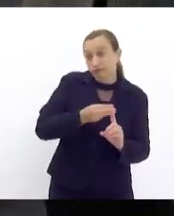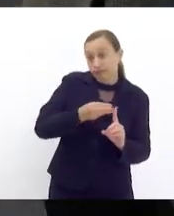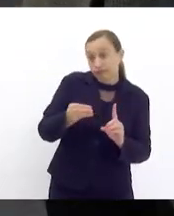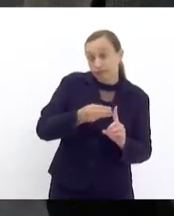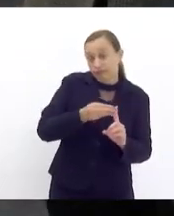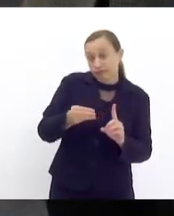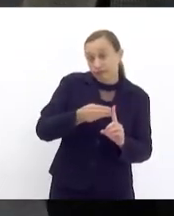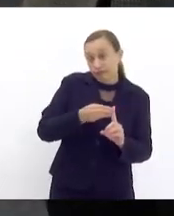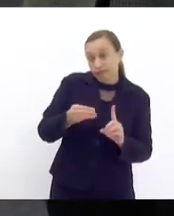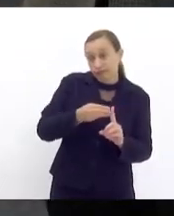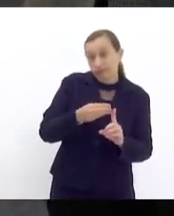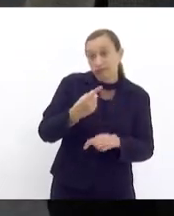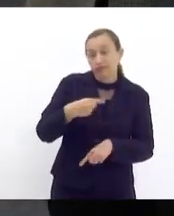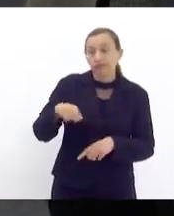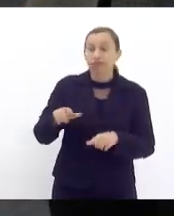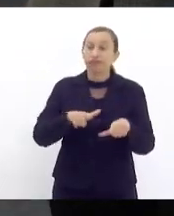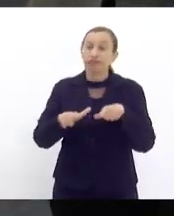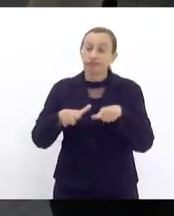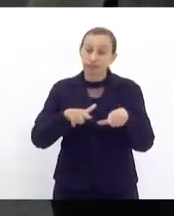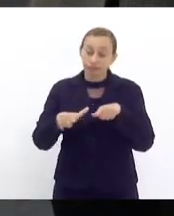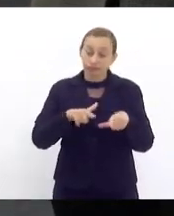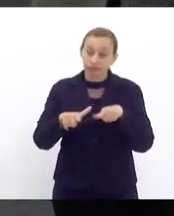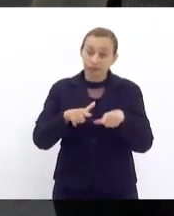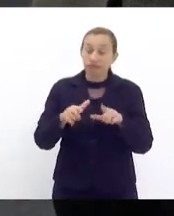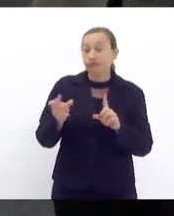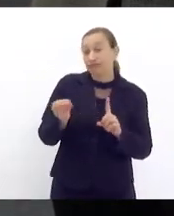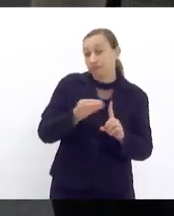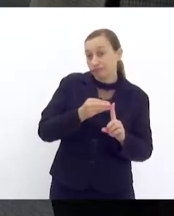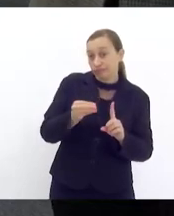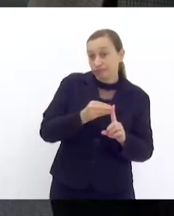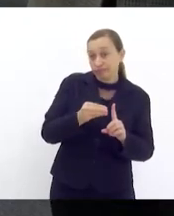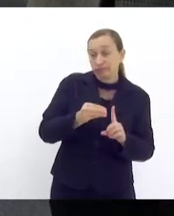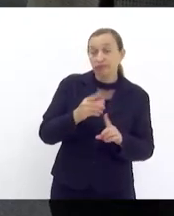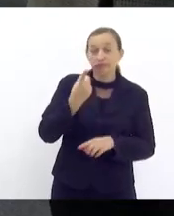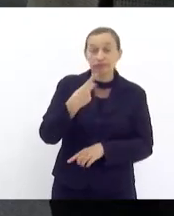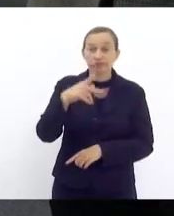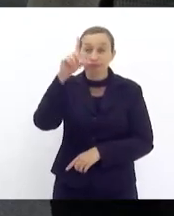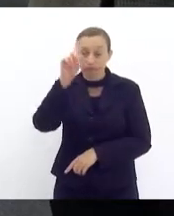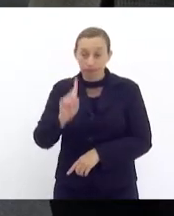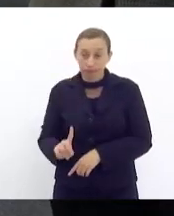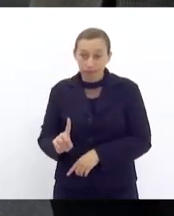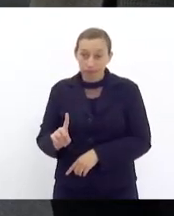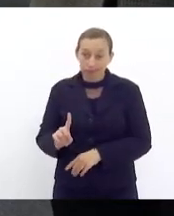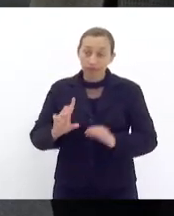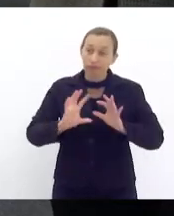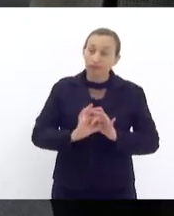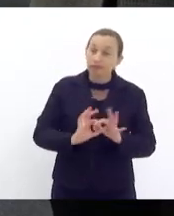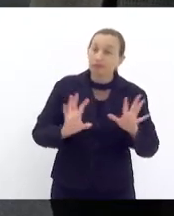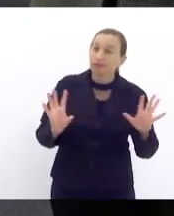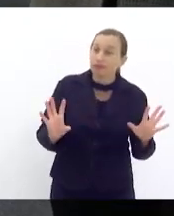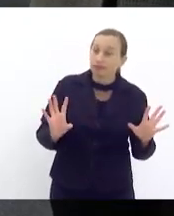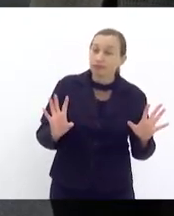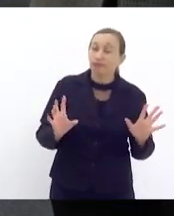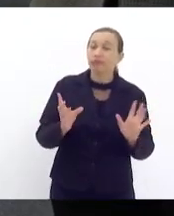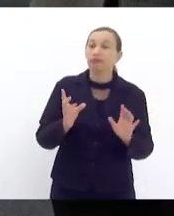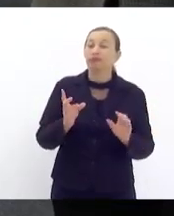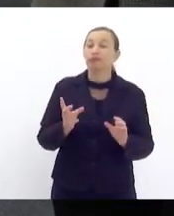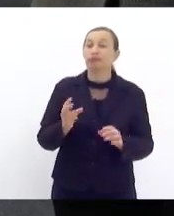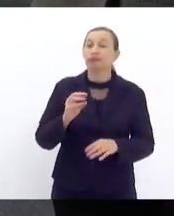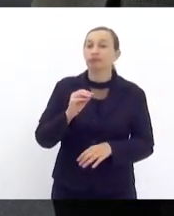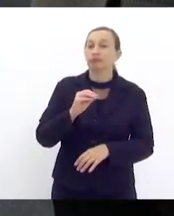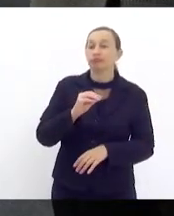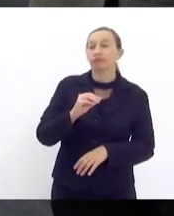para o trabalho na vulnerabilidade dos seus direitos na sua autonomia financeira